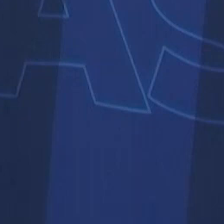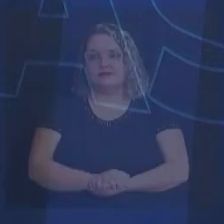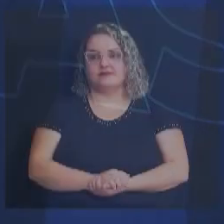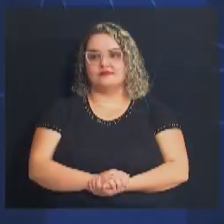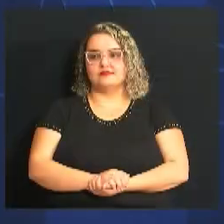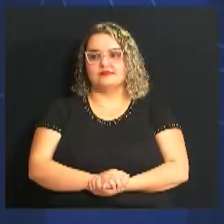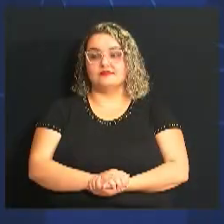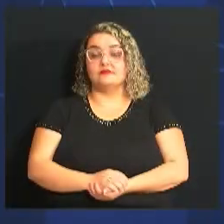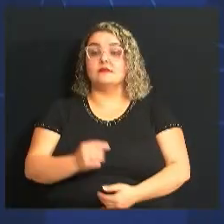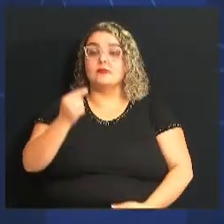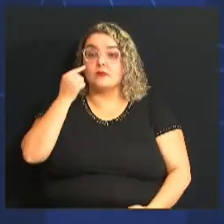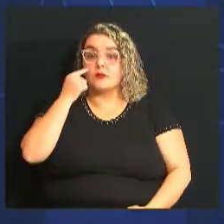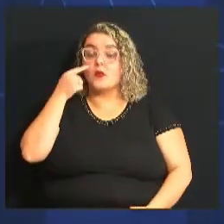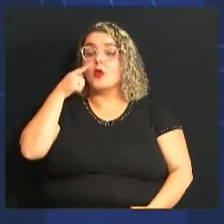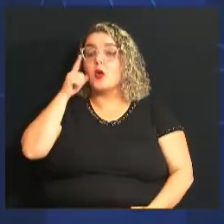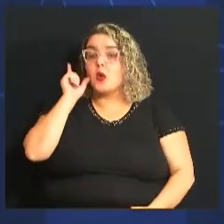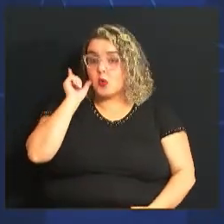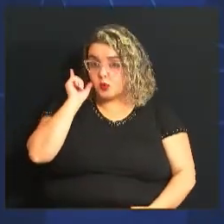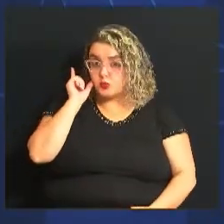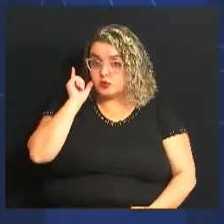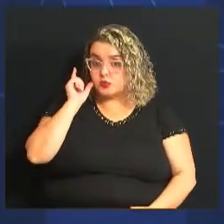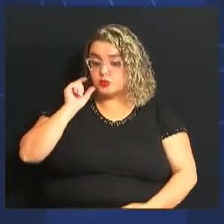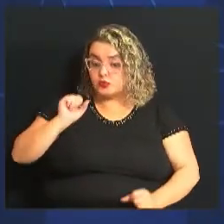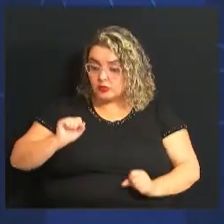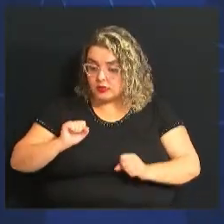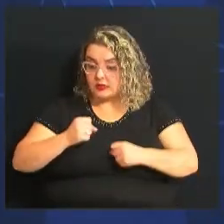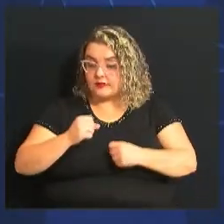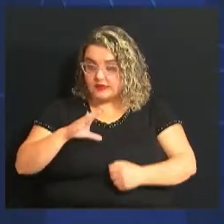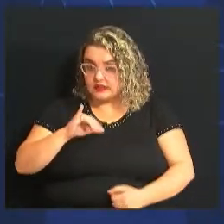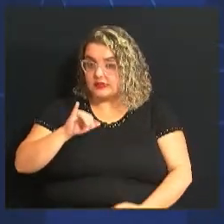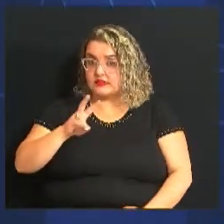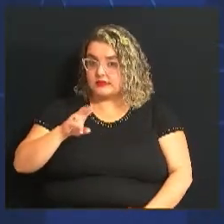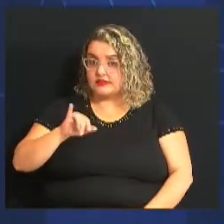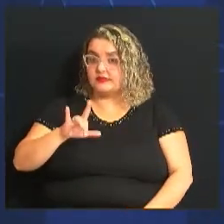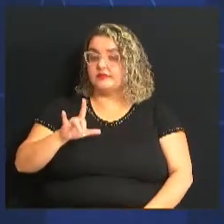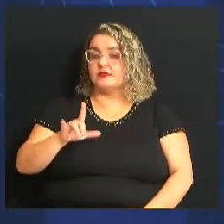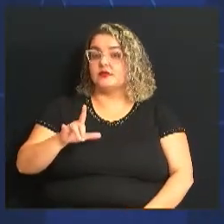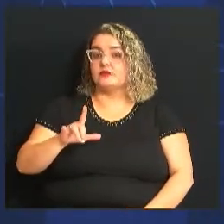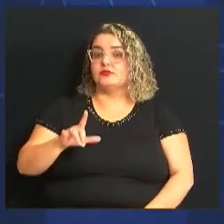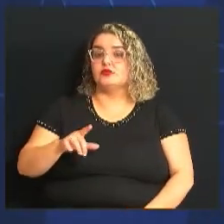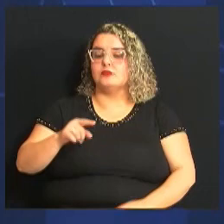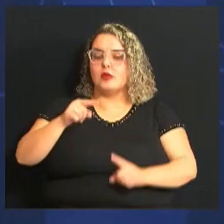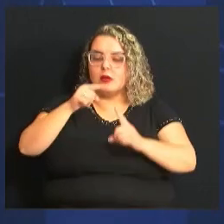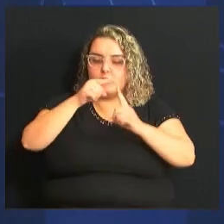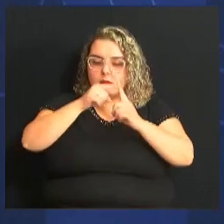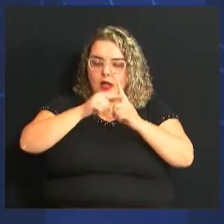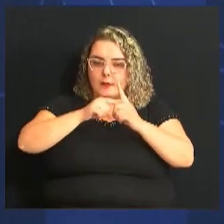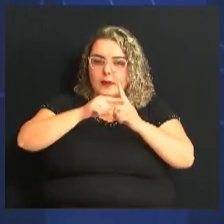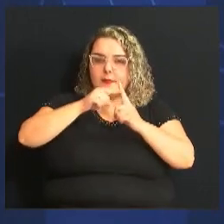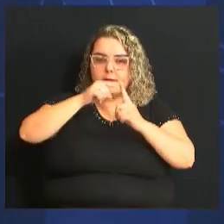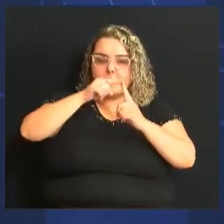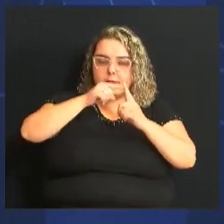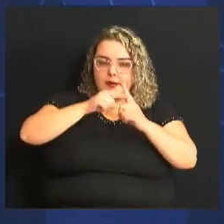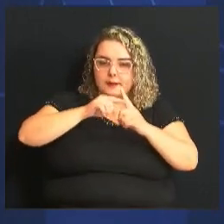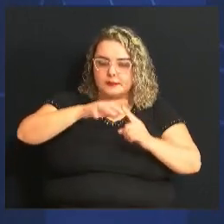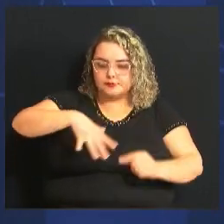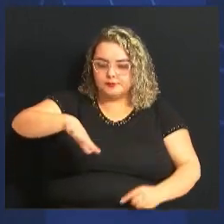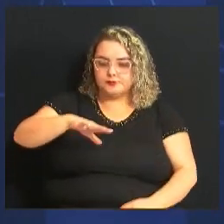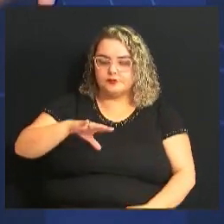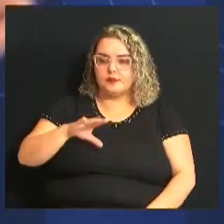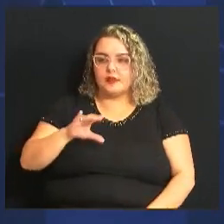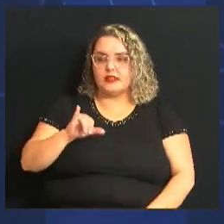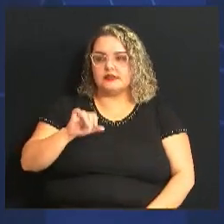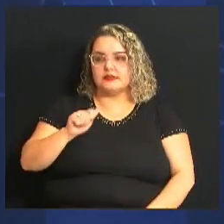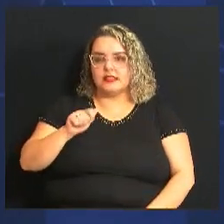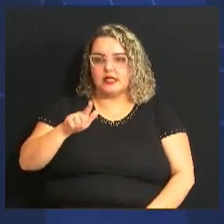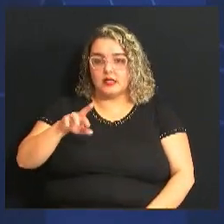Olha só, e ontem a Defesa Civil, através de uma medição realizada na estação Ciagro, lá do Taquaral,